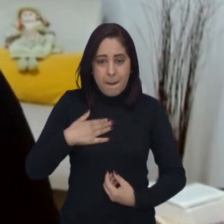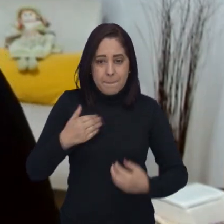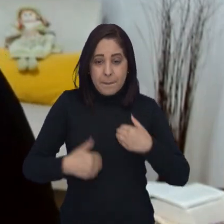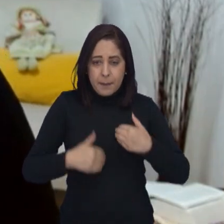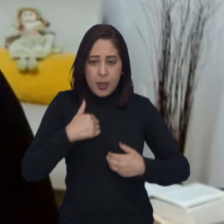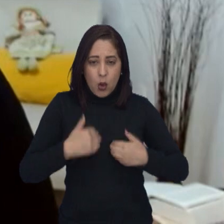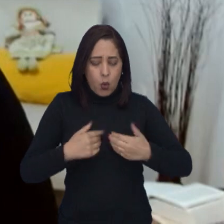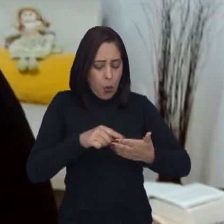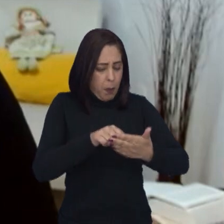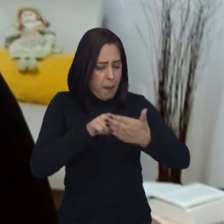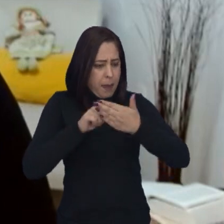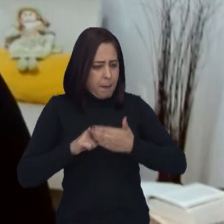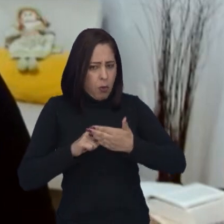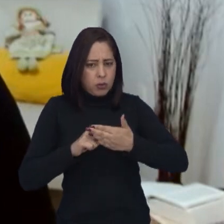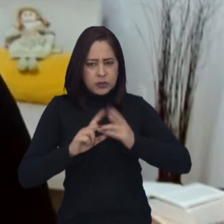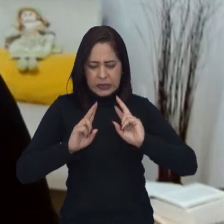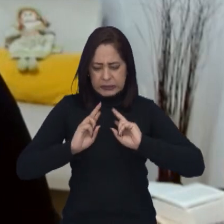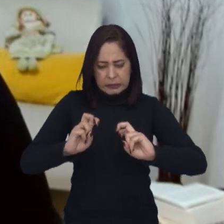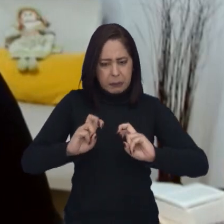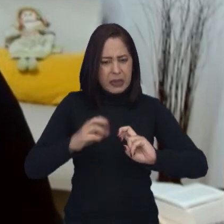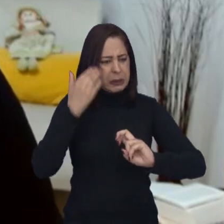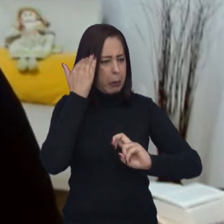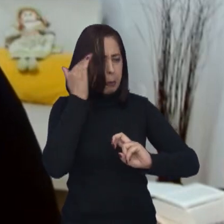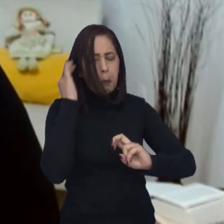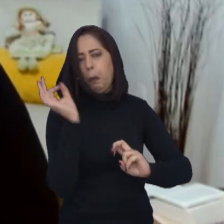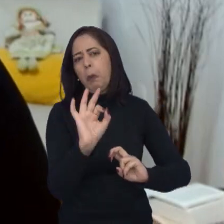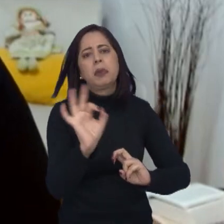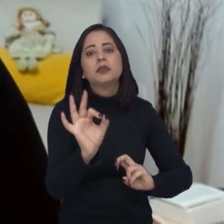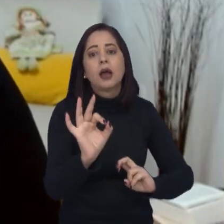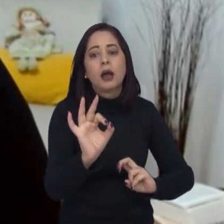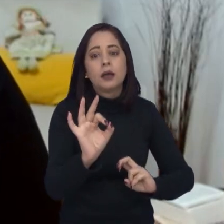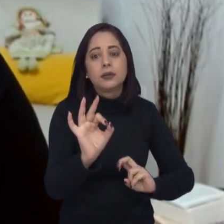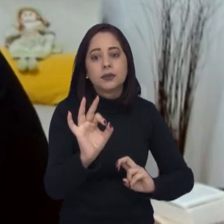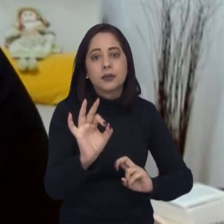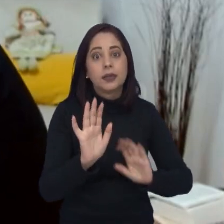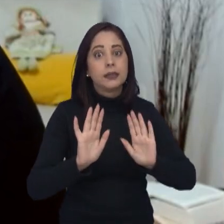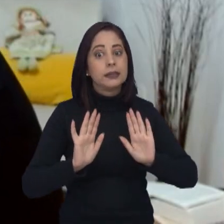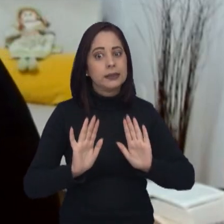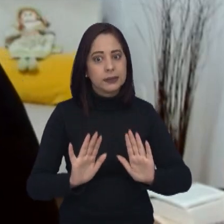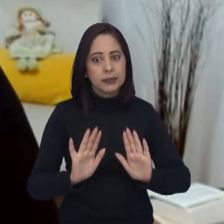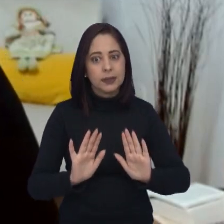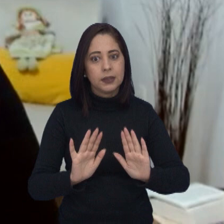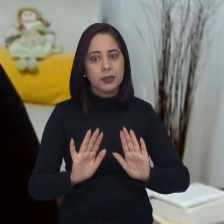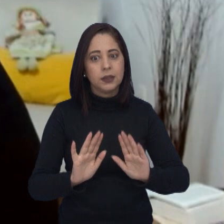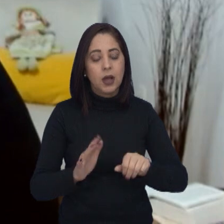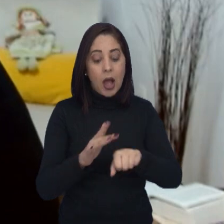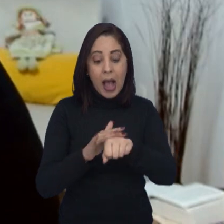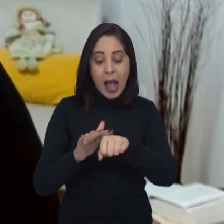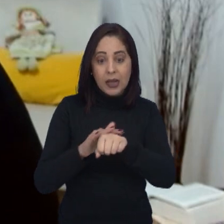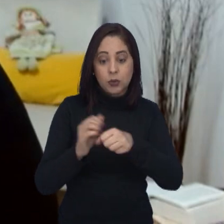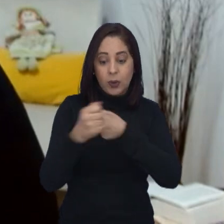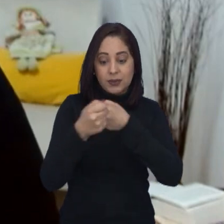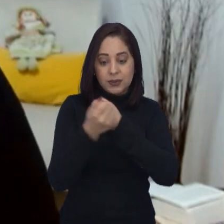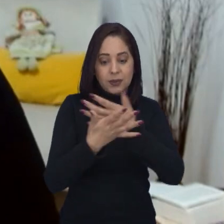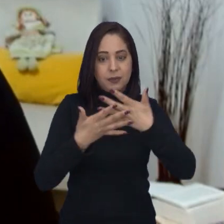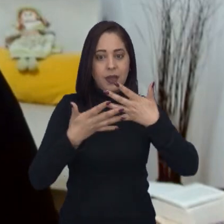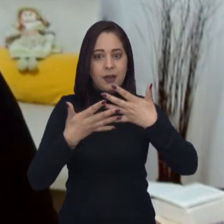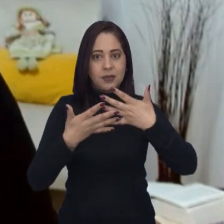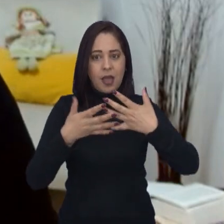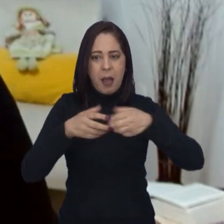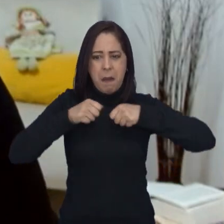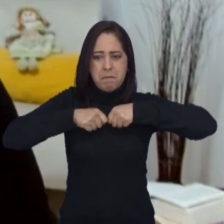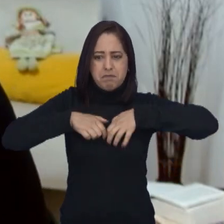sinais constantes e eu não entendia o porquê. Até que o vitiligo chegou e tomou conta do meu